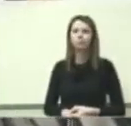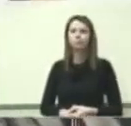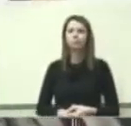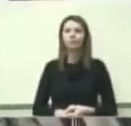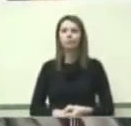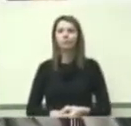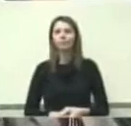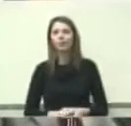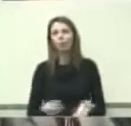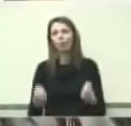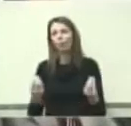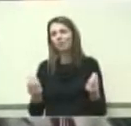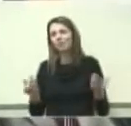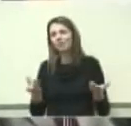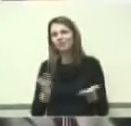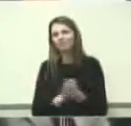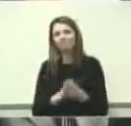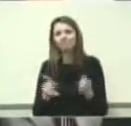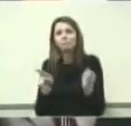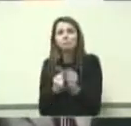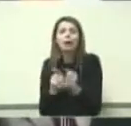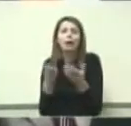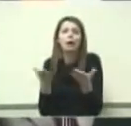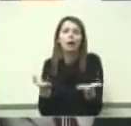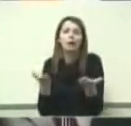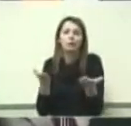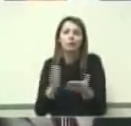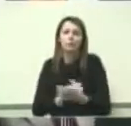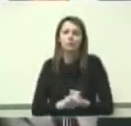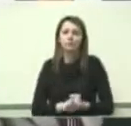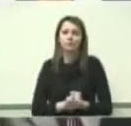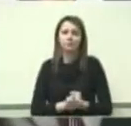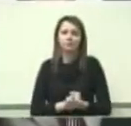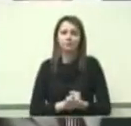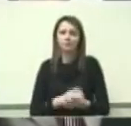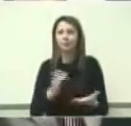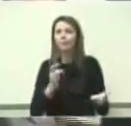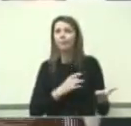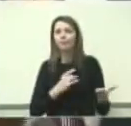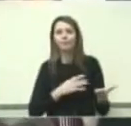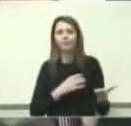medo que tem tirado tantos irmãos de nosso meio